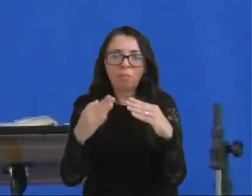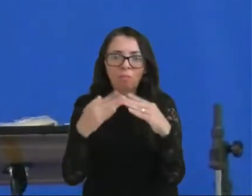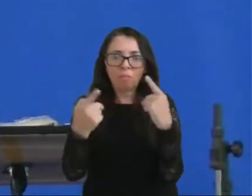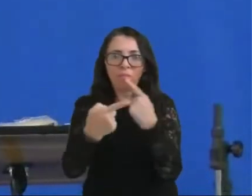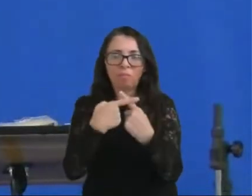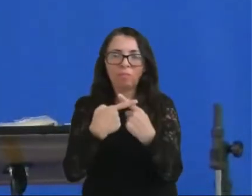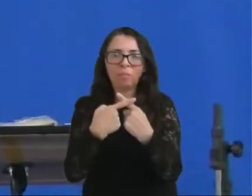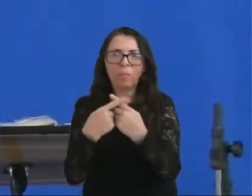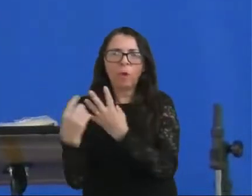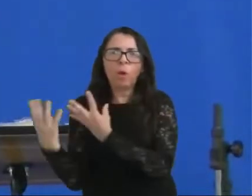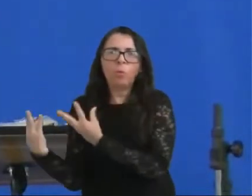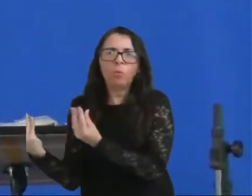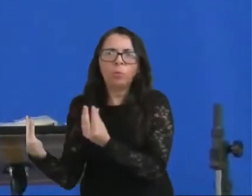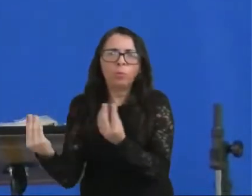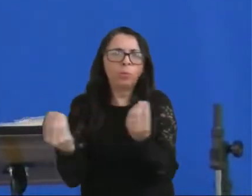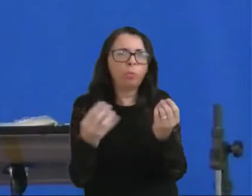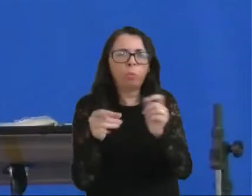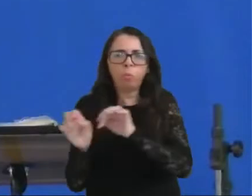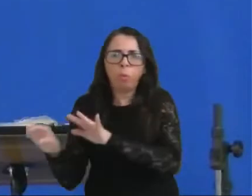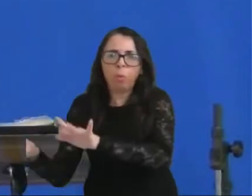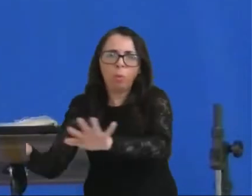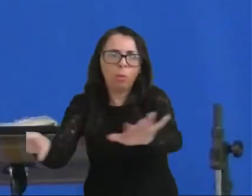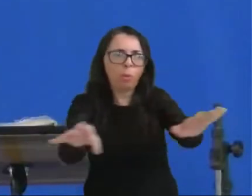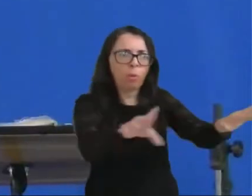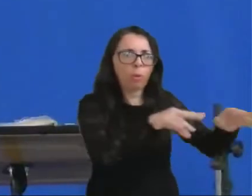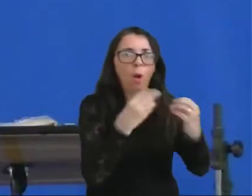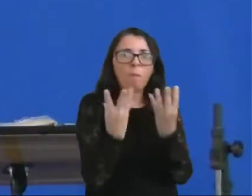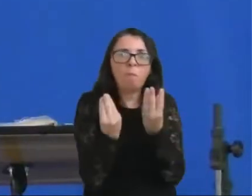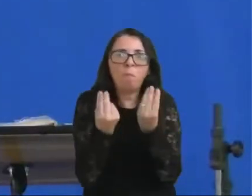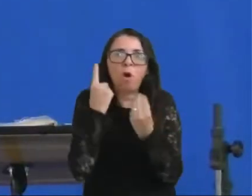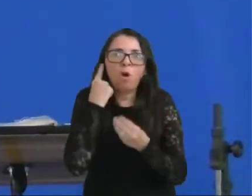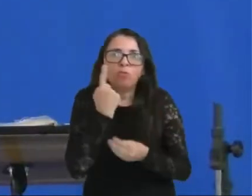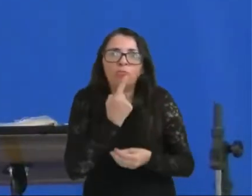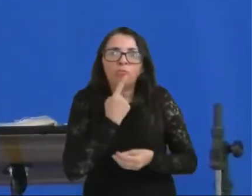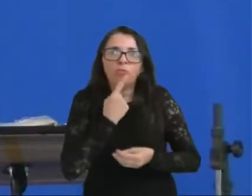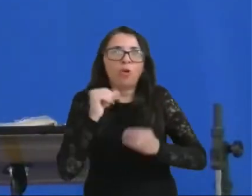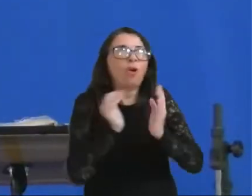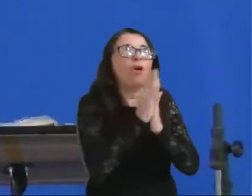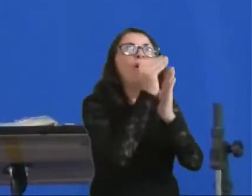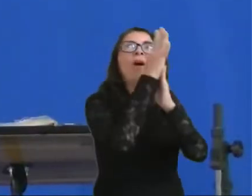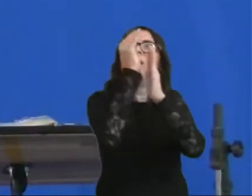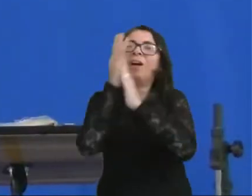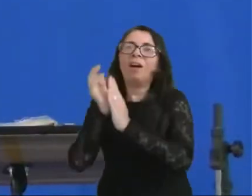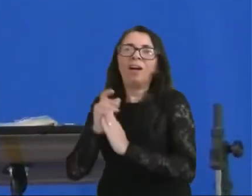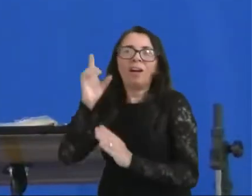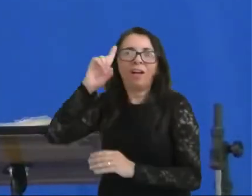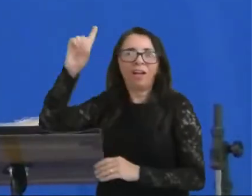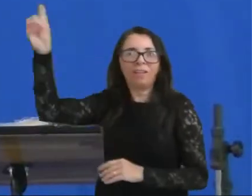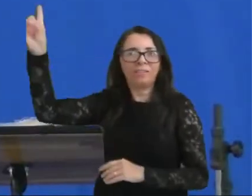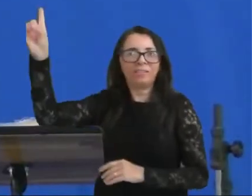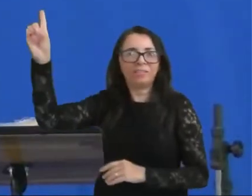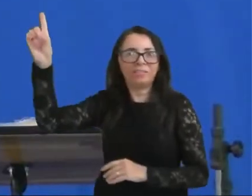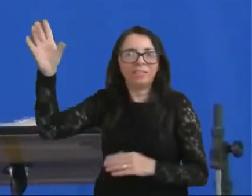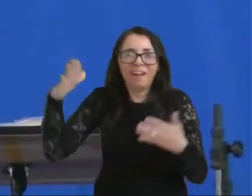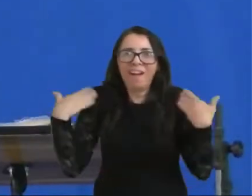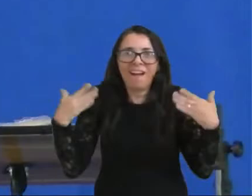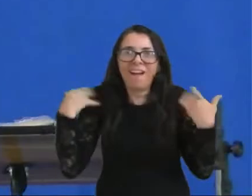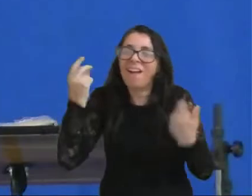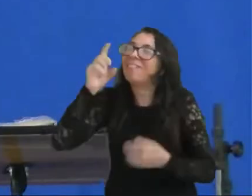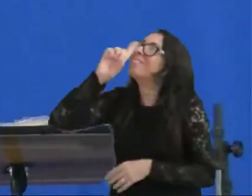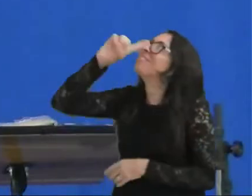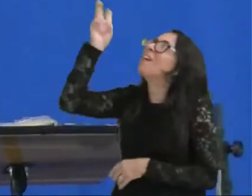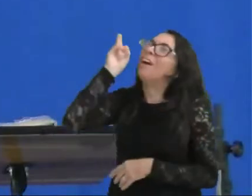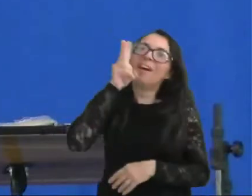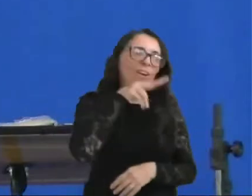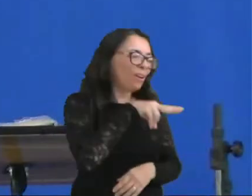sopro de Satanás na sua vida. Cuidado, se você estiver pensando que você não precisa vir à igreja para ser um crente,